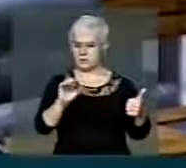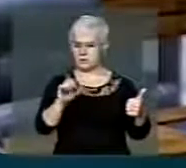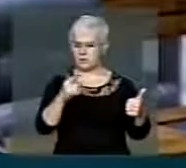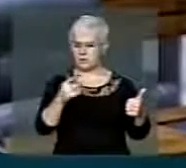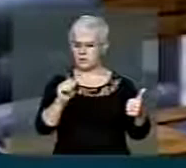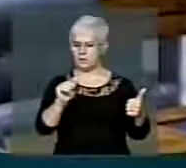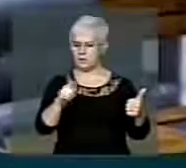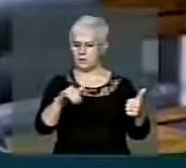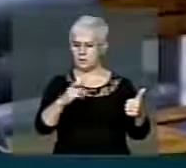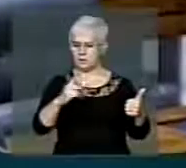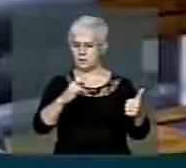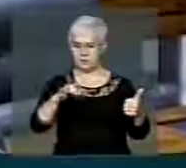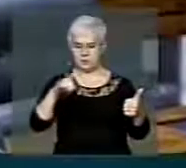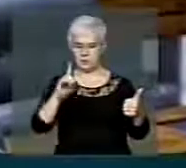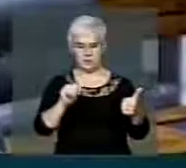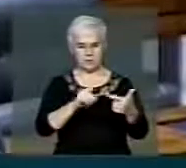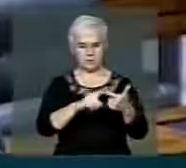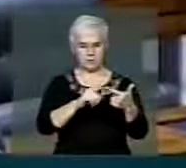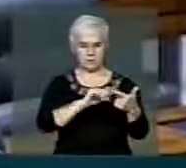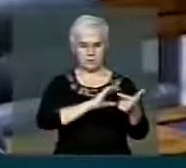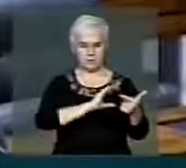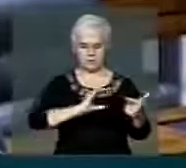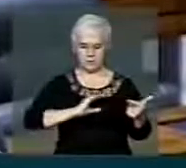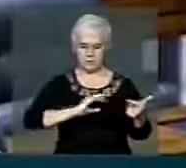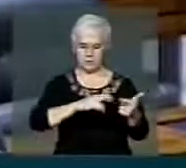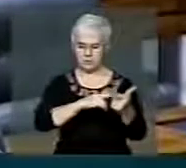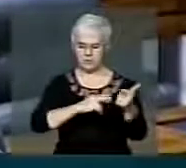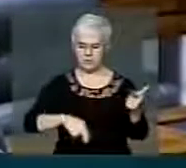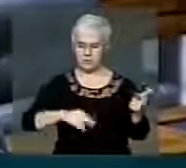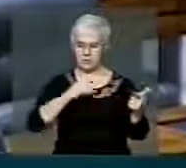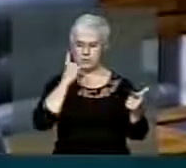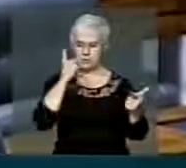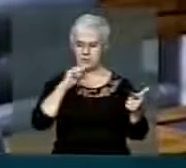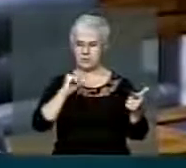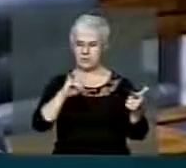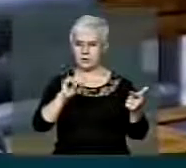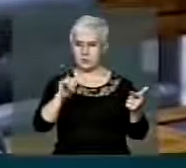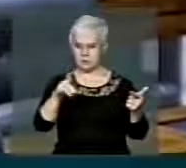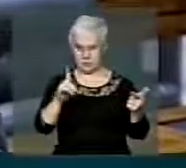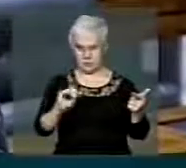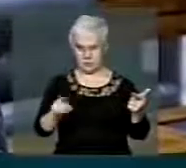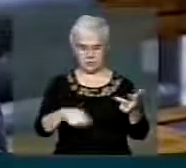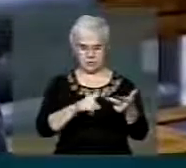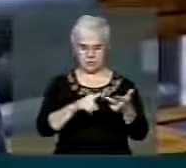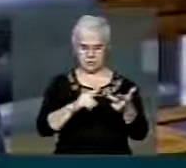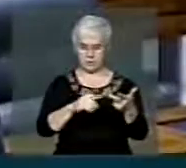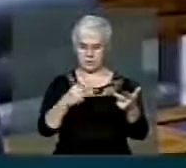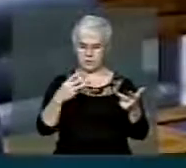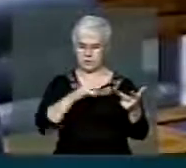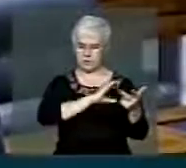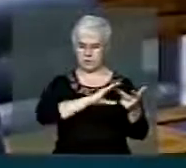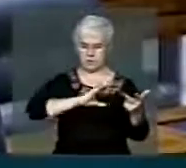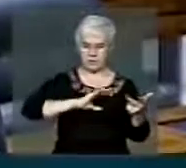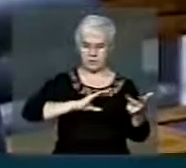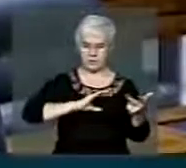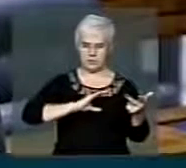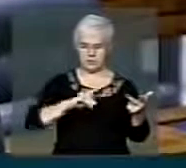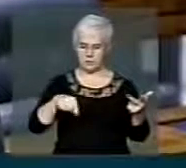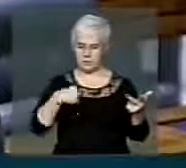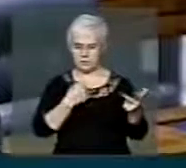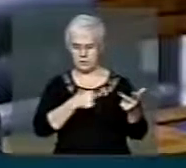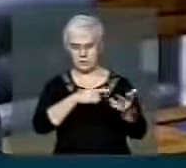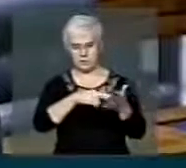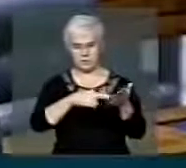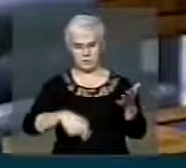A segunda foi o deputado Caiado. E o terceiro, o nosso